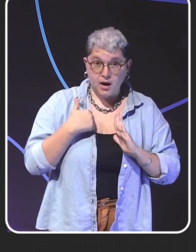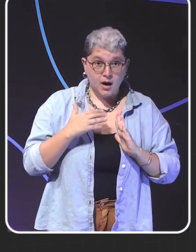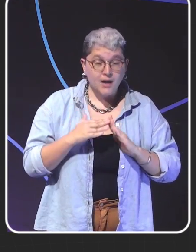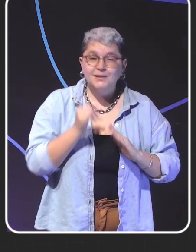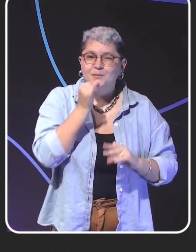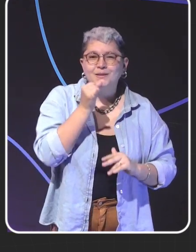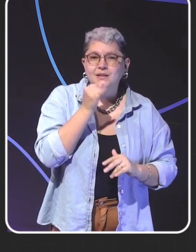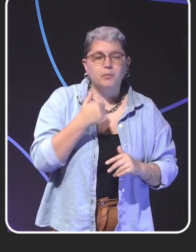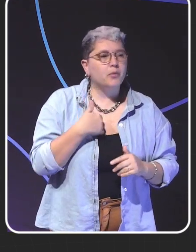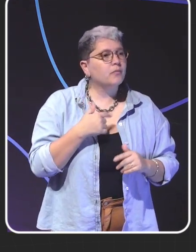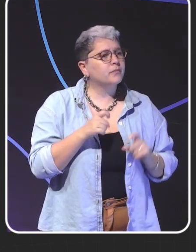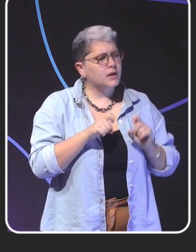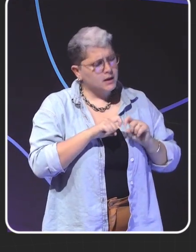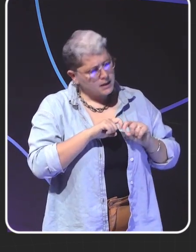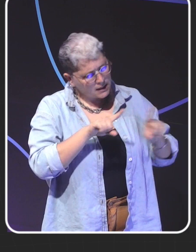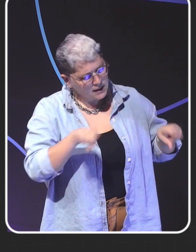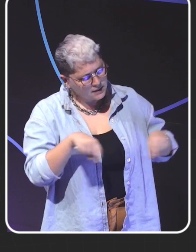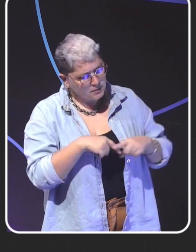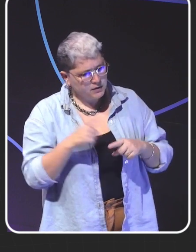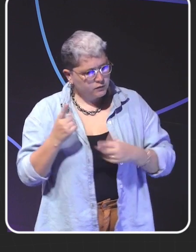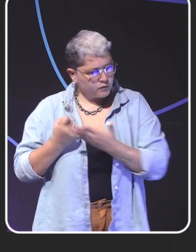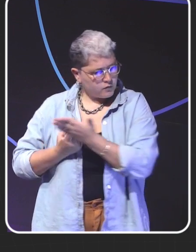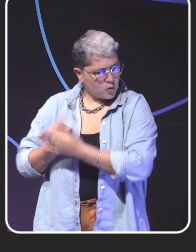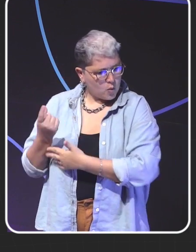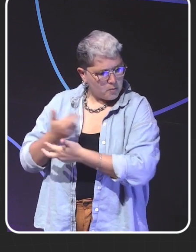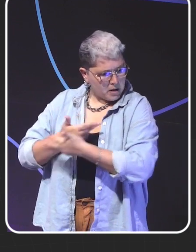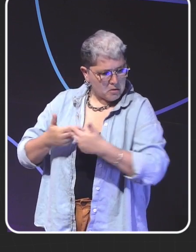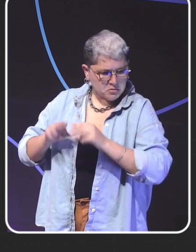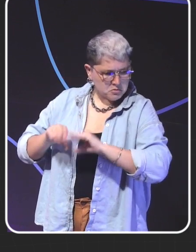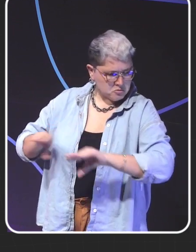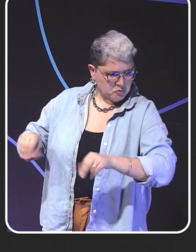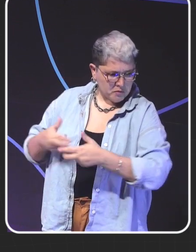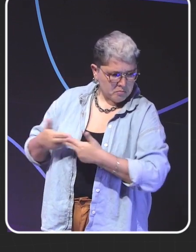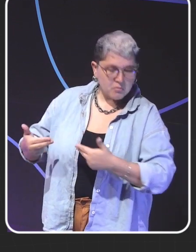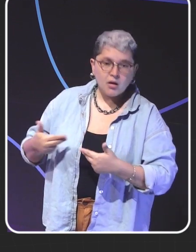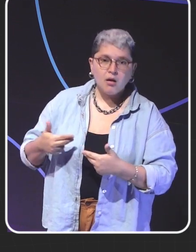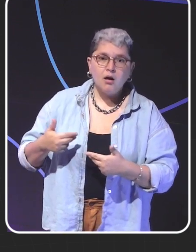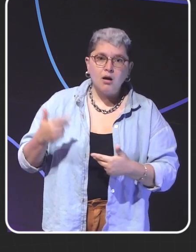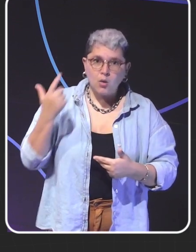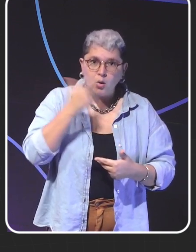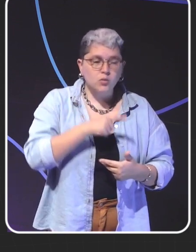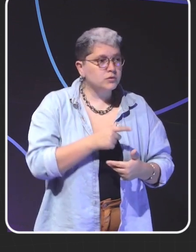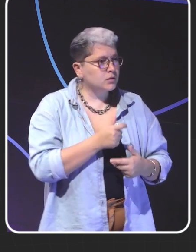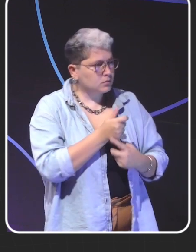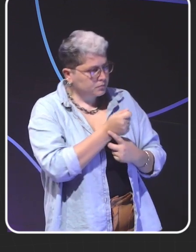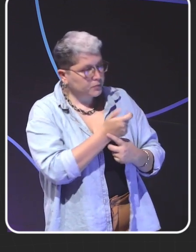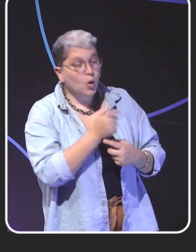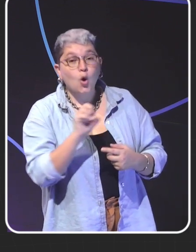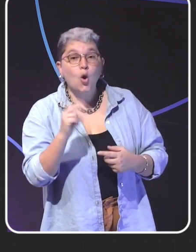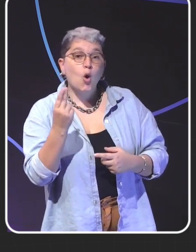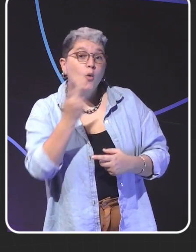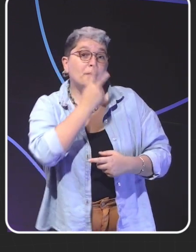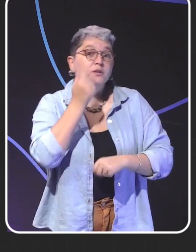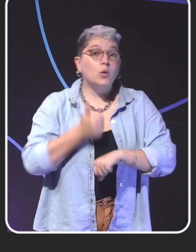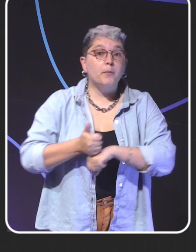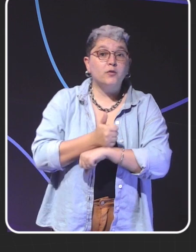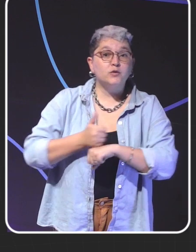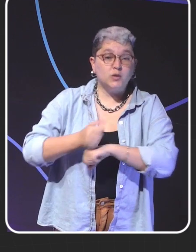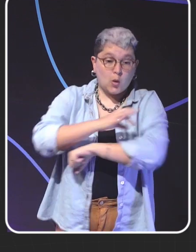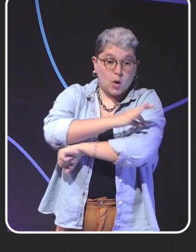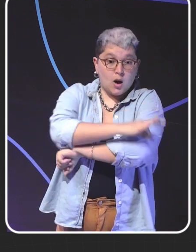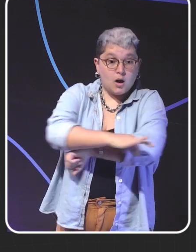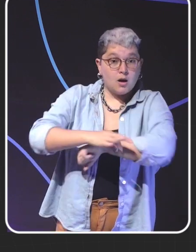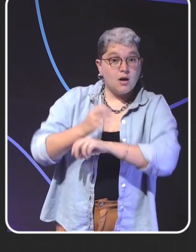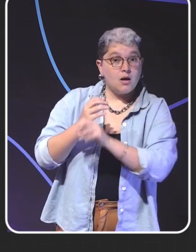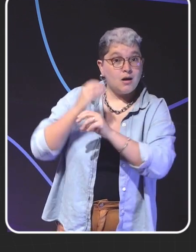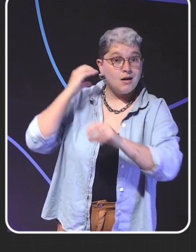qual é o espaço, quando eu vou fazer uma compra de um móvel, ou então de uma forma mais profissional para arquitetos e engenheiros. E